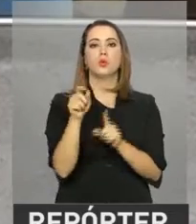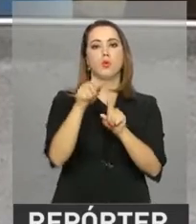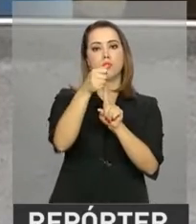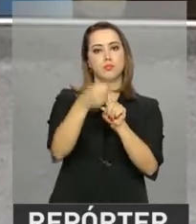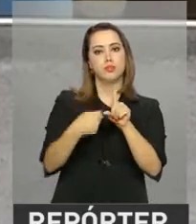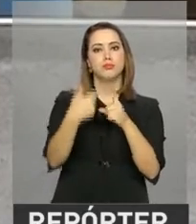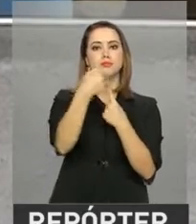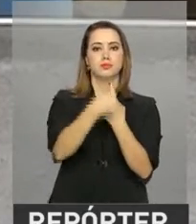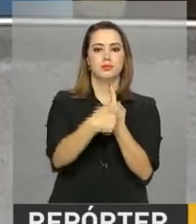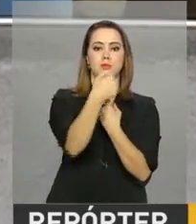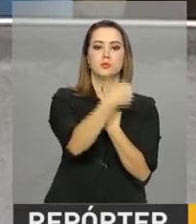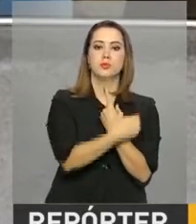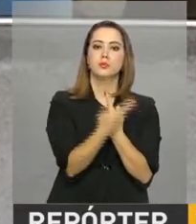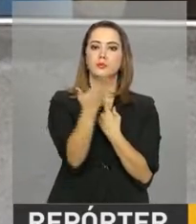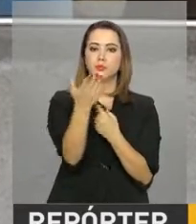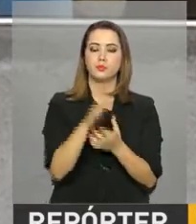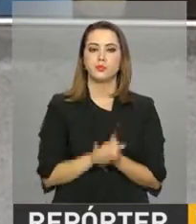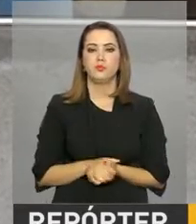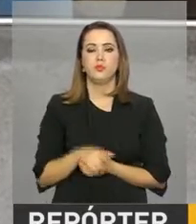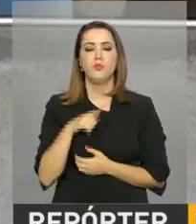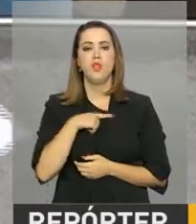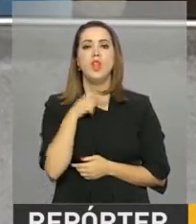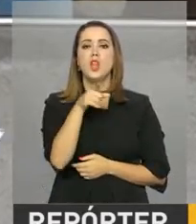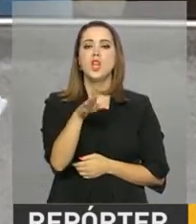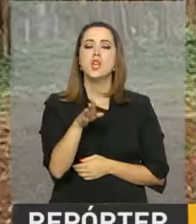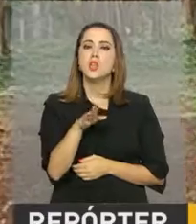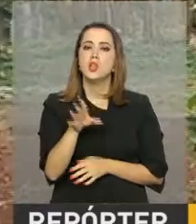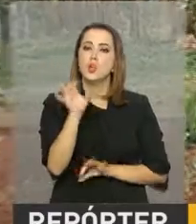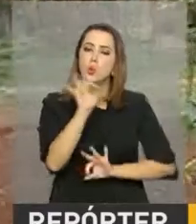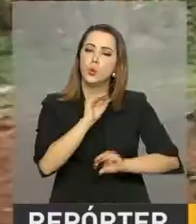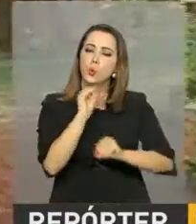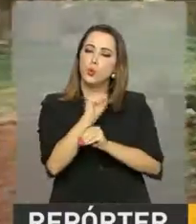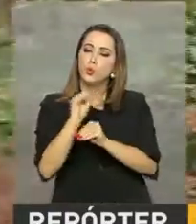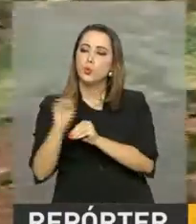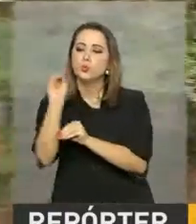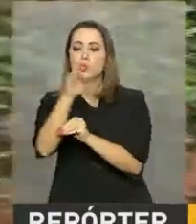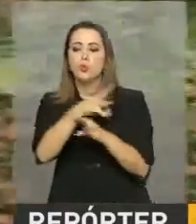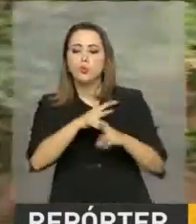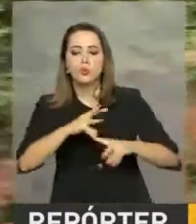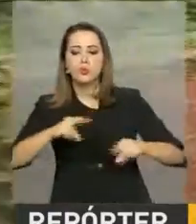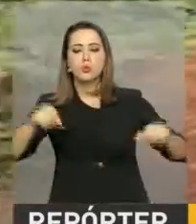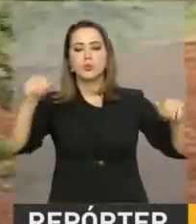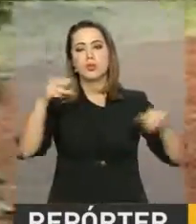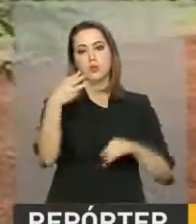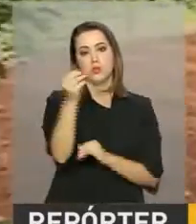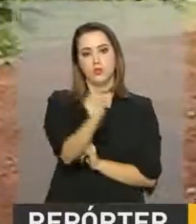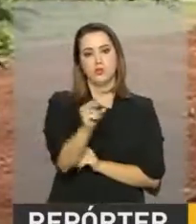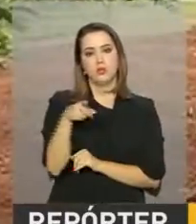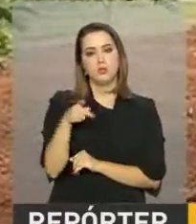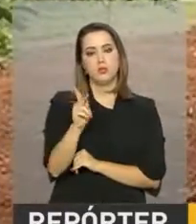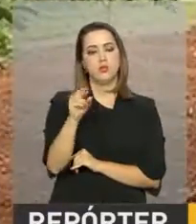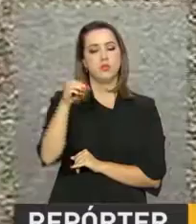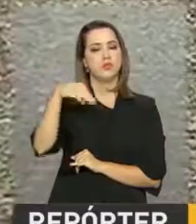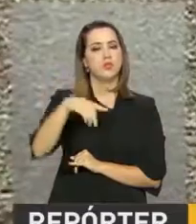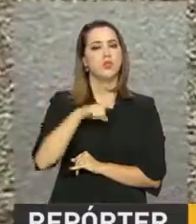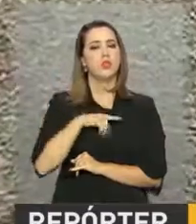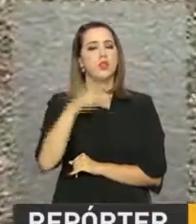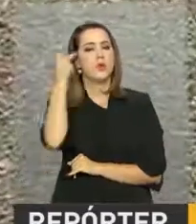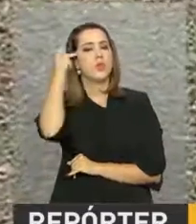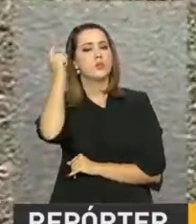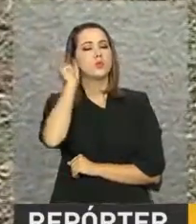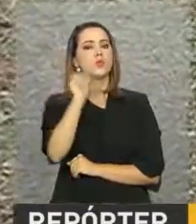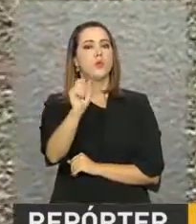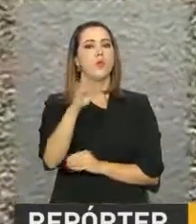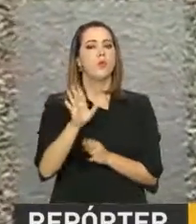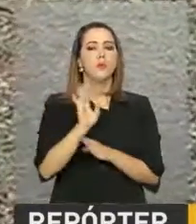Seu Zundi cuida das terras da família desde 2008. A cerca de 30 quilômetros do centro de São Paulo, ele garante